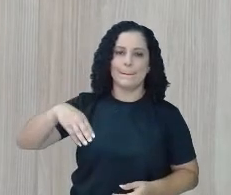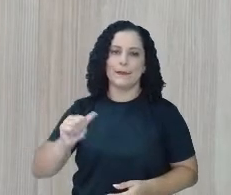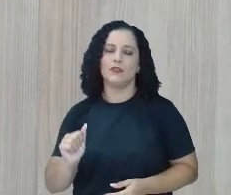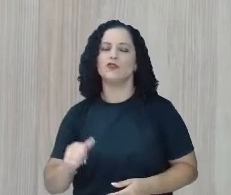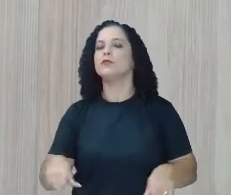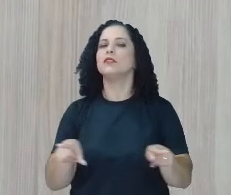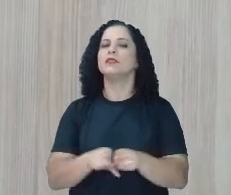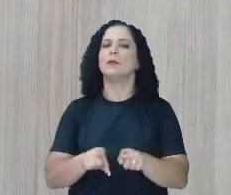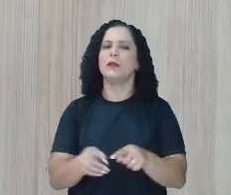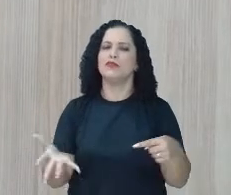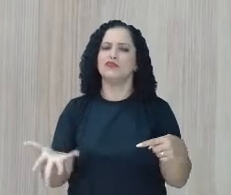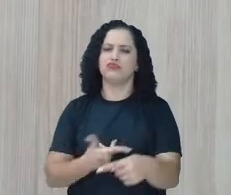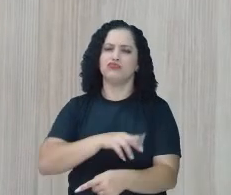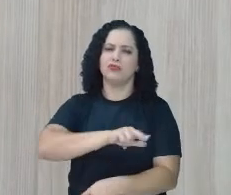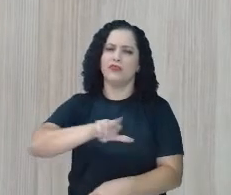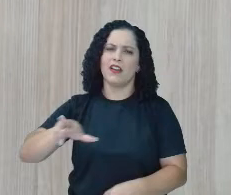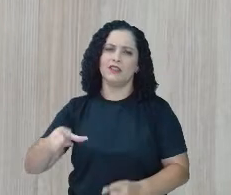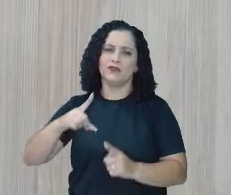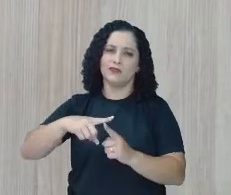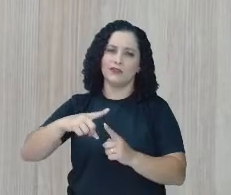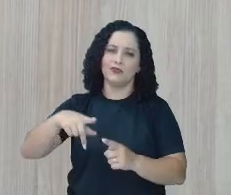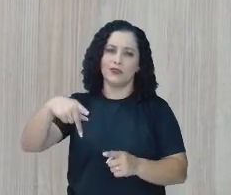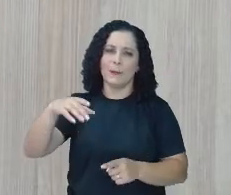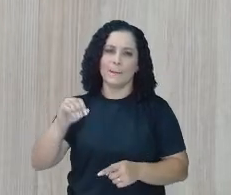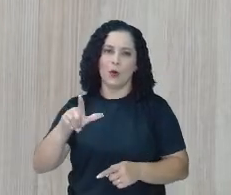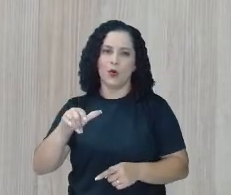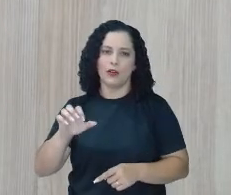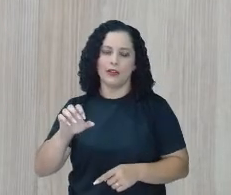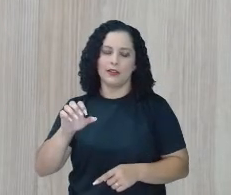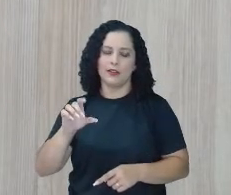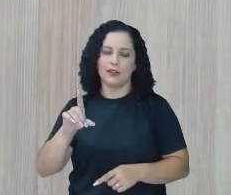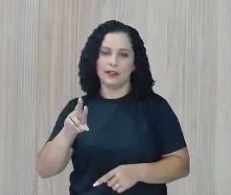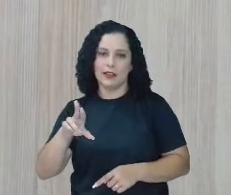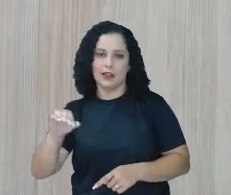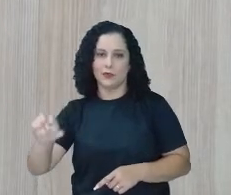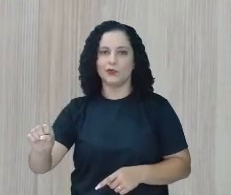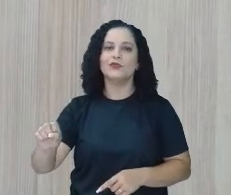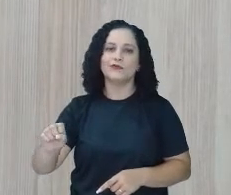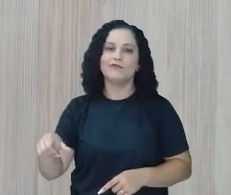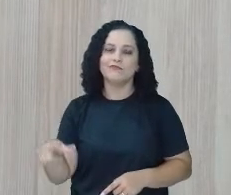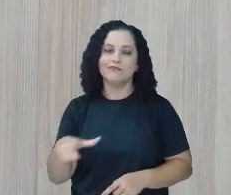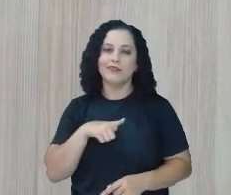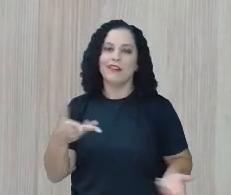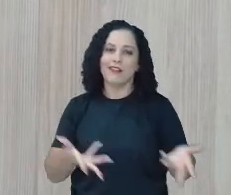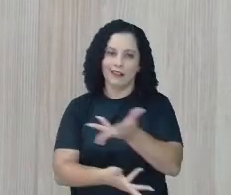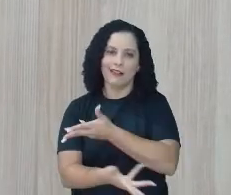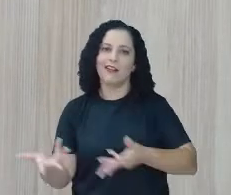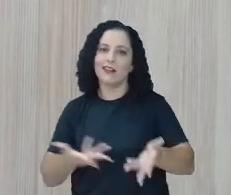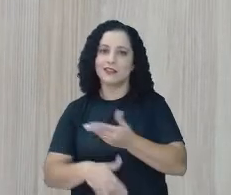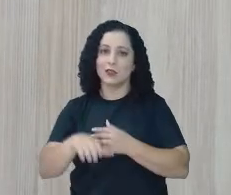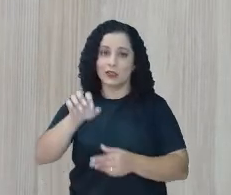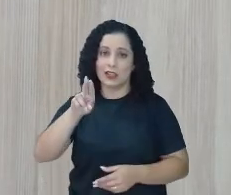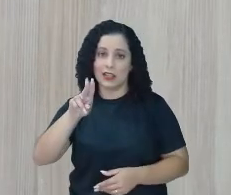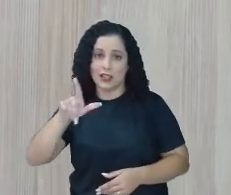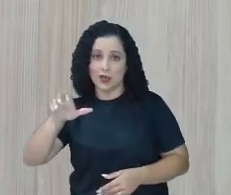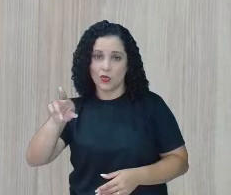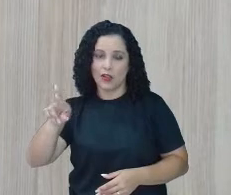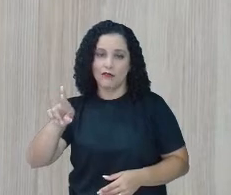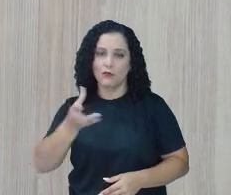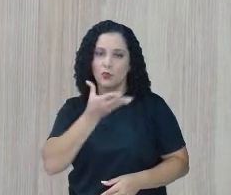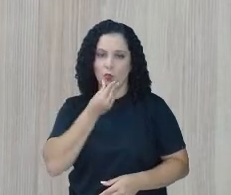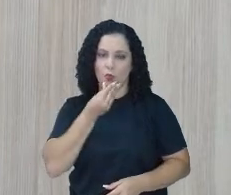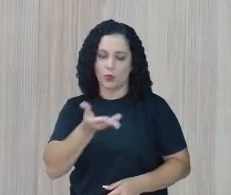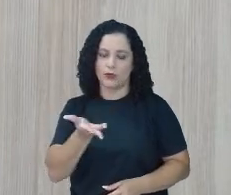de poliedros que também servem, certo? E aceitam a relação de Euler, tá bom? Então, depois